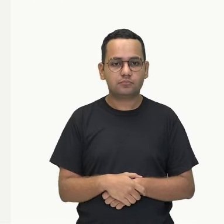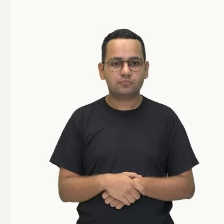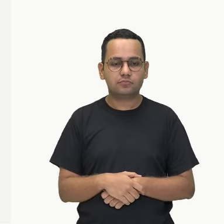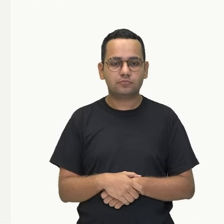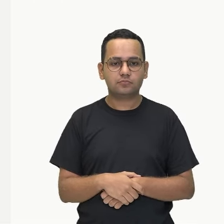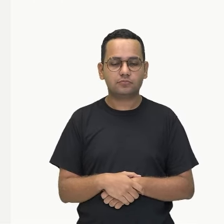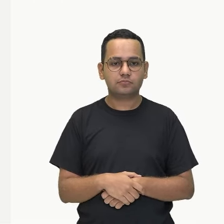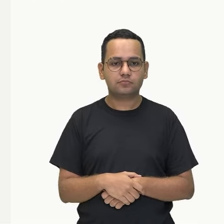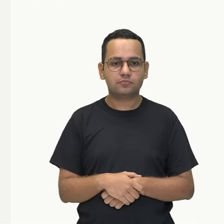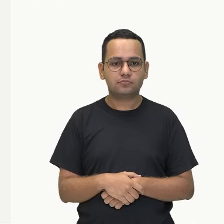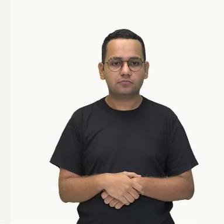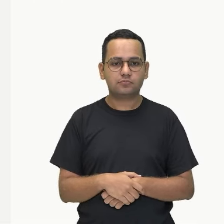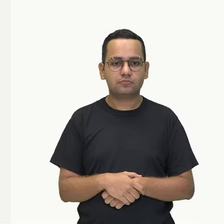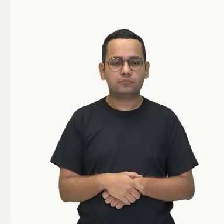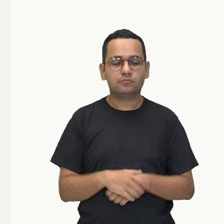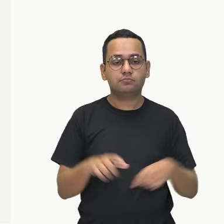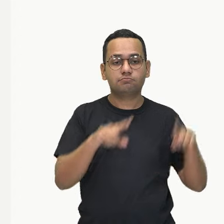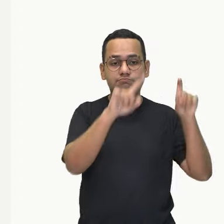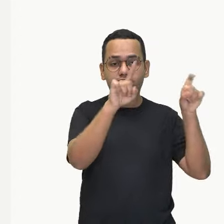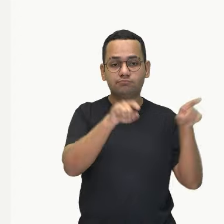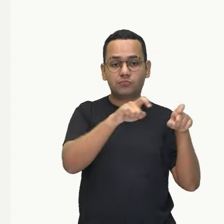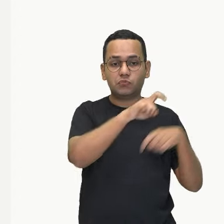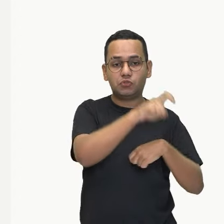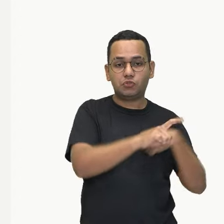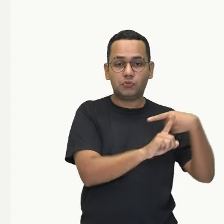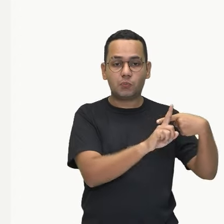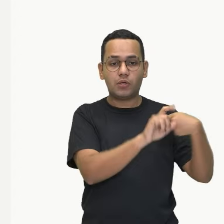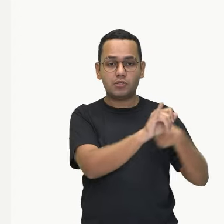y, e aqui eu tenho